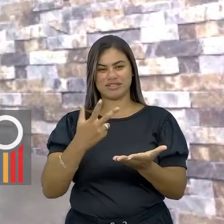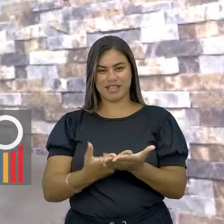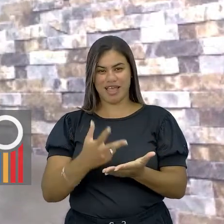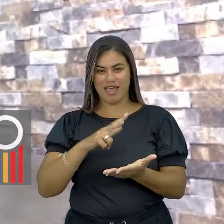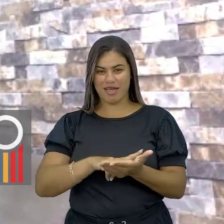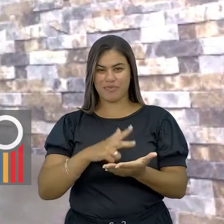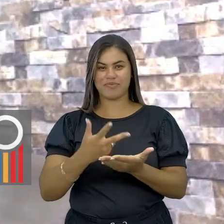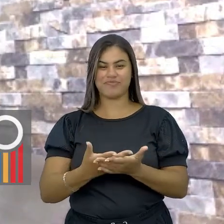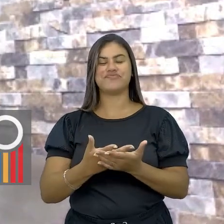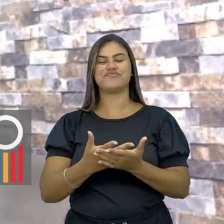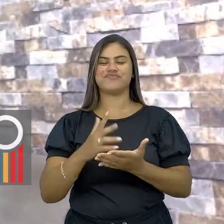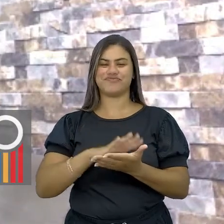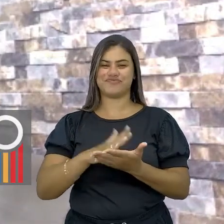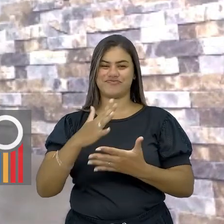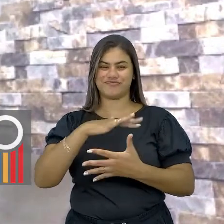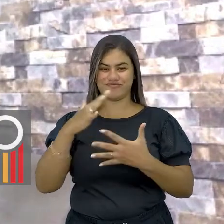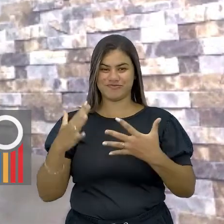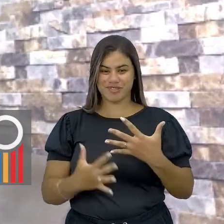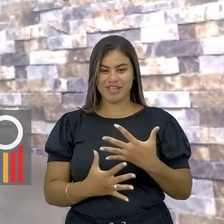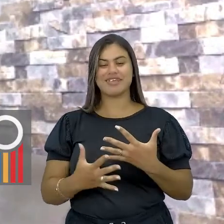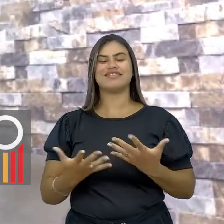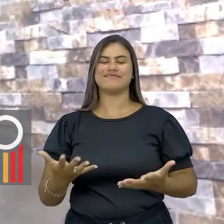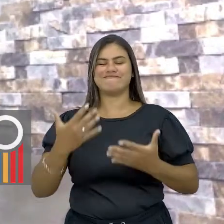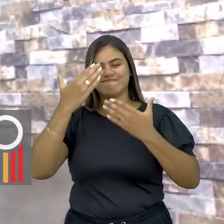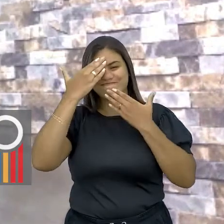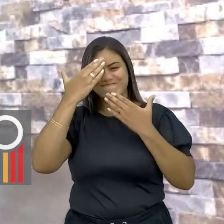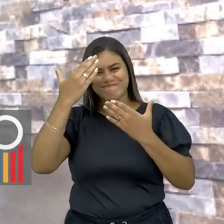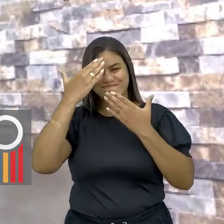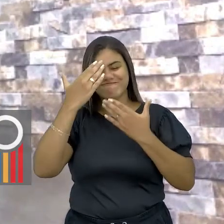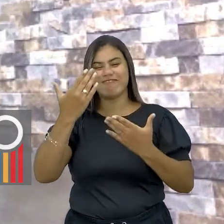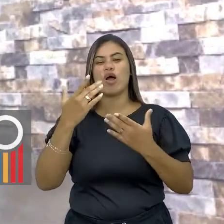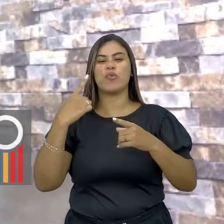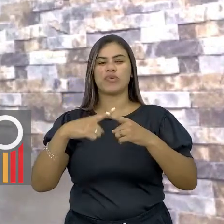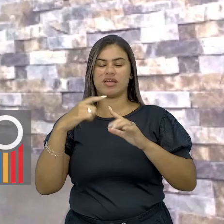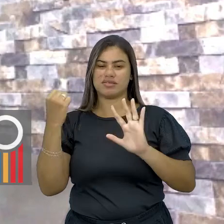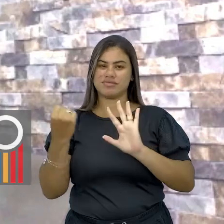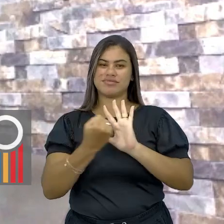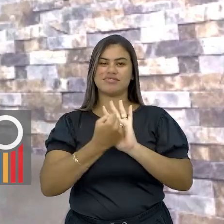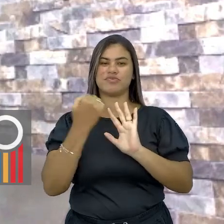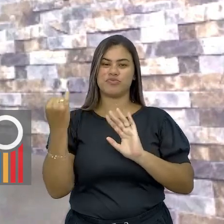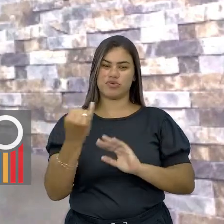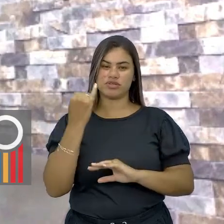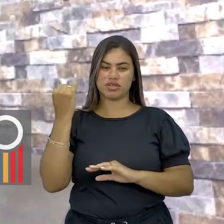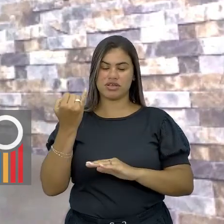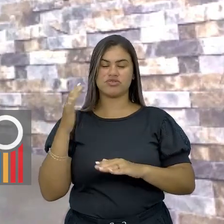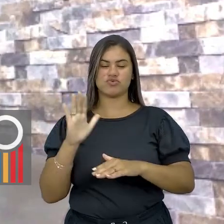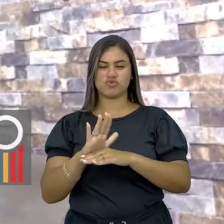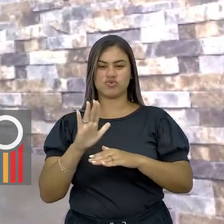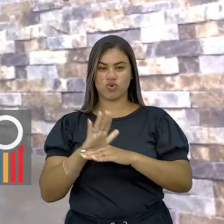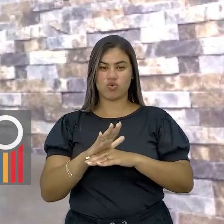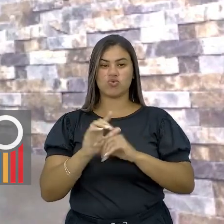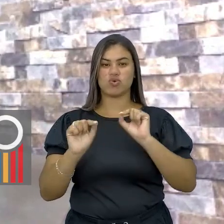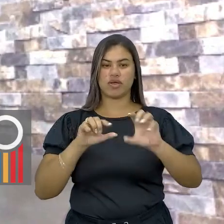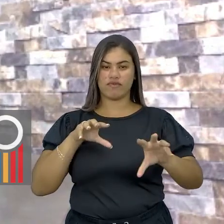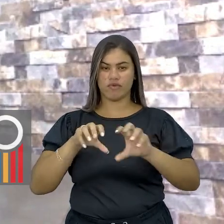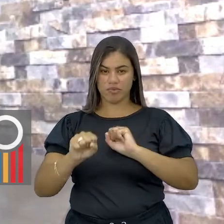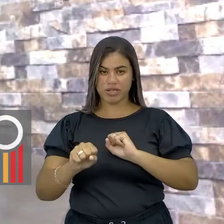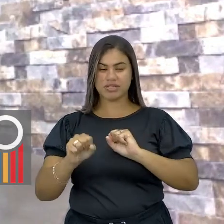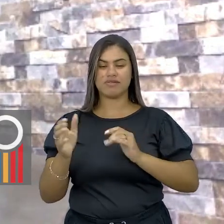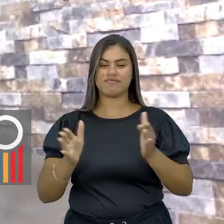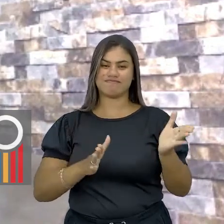né, expressando a minha gratidão, pois é um marco muito importante, né, e permite que a nossa formação esteja cada vez